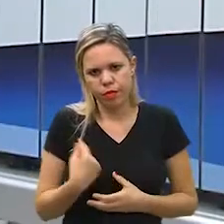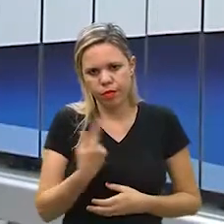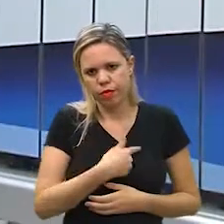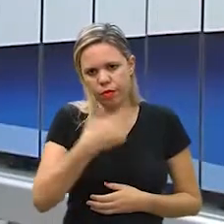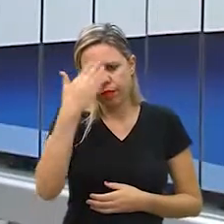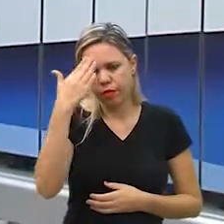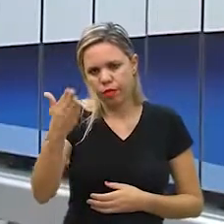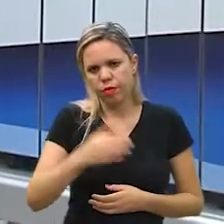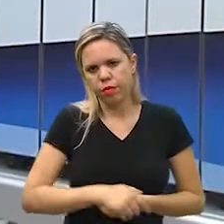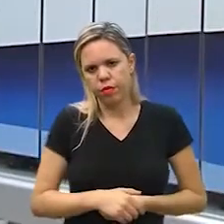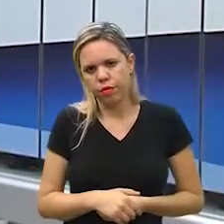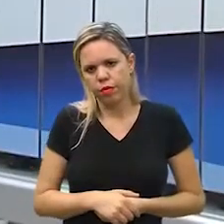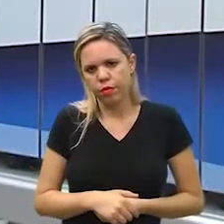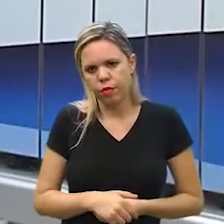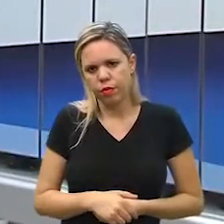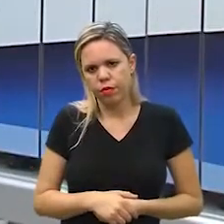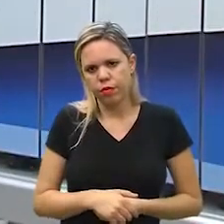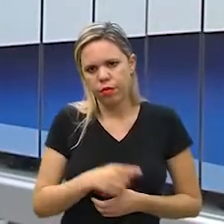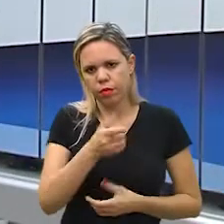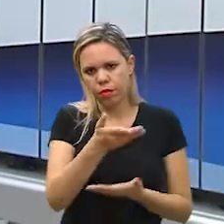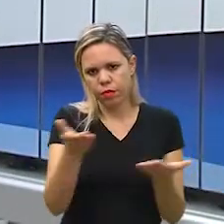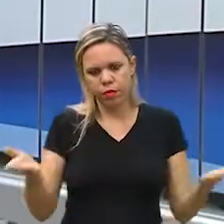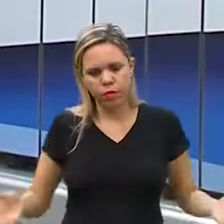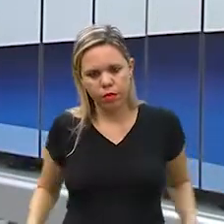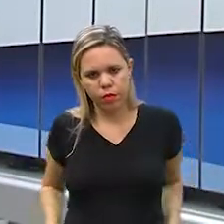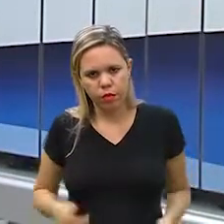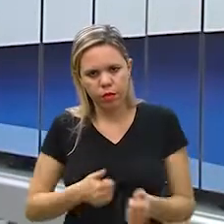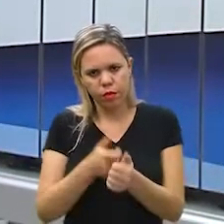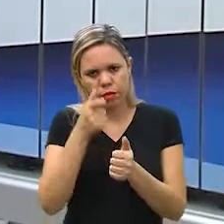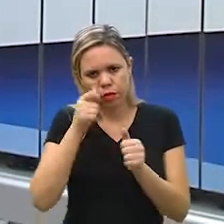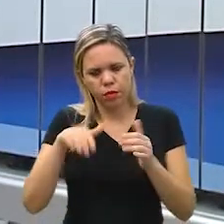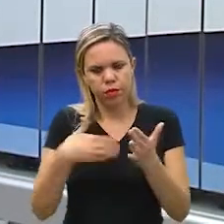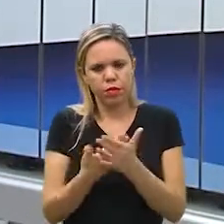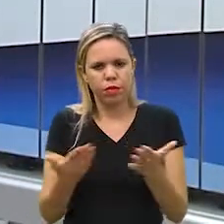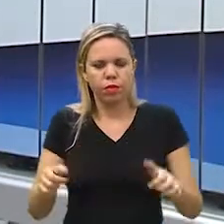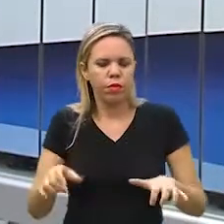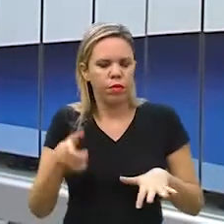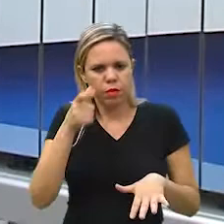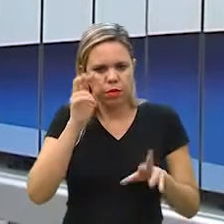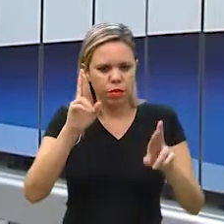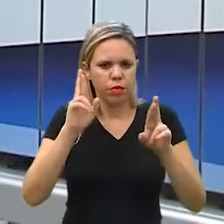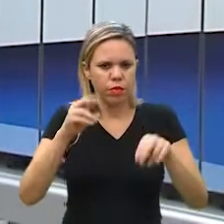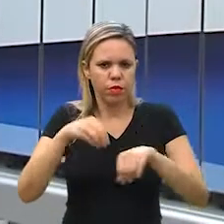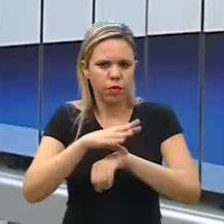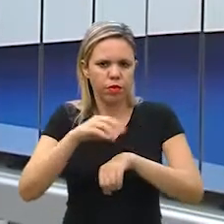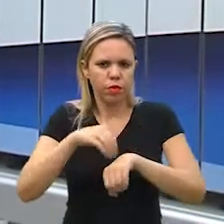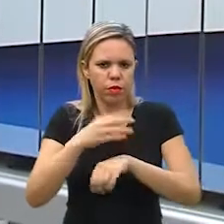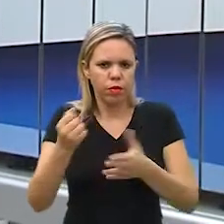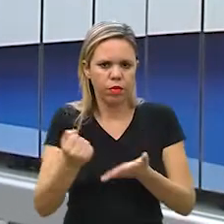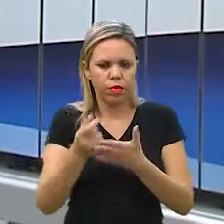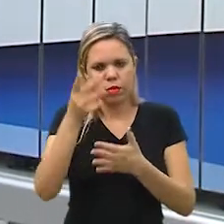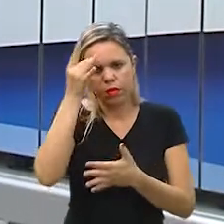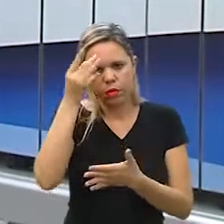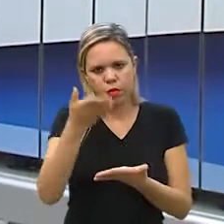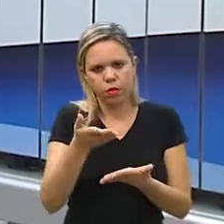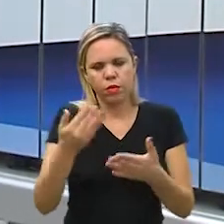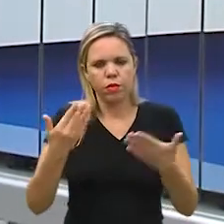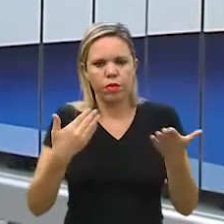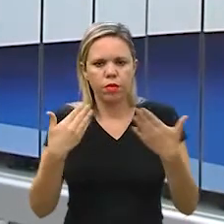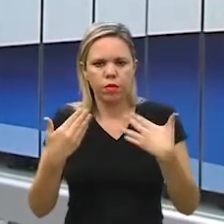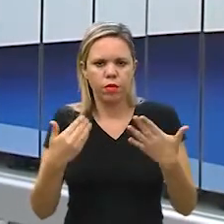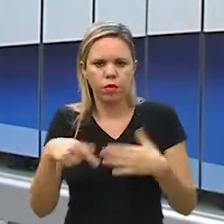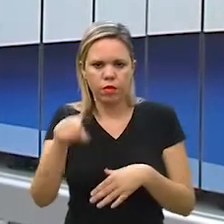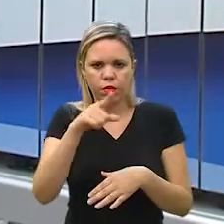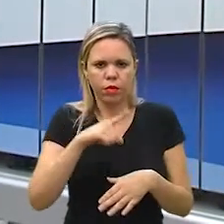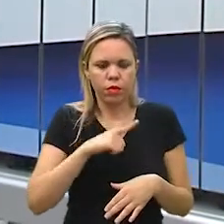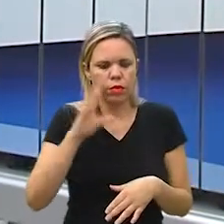aqui agradecemos e agradeço a você que nos acompanhou até agora. Espero que a gente tenha contribuído com este debate para que